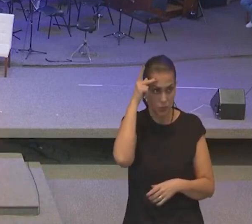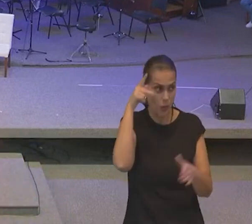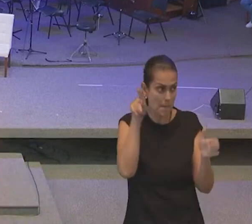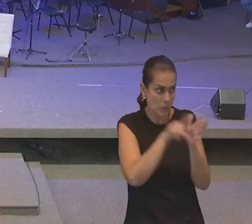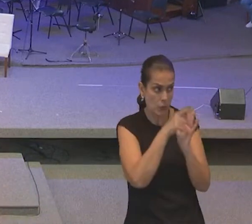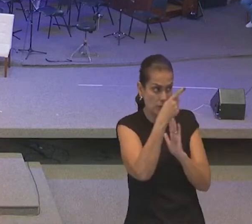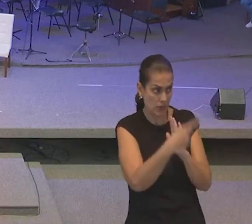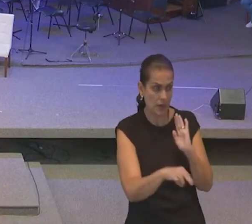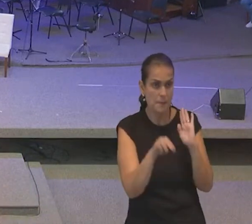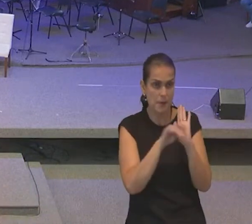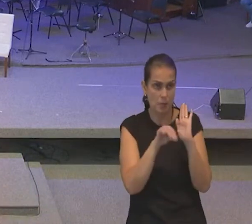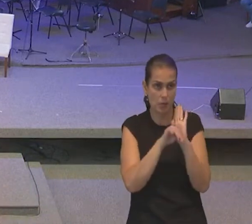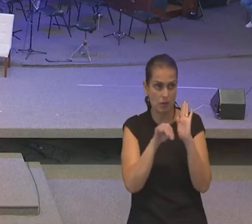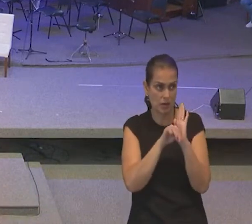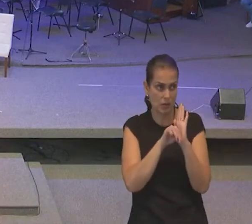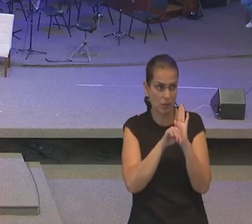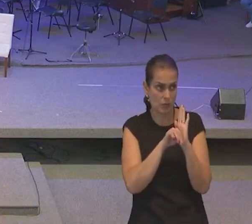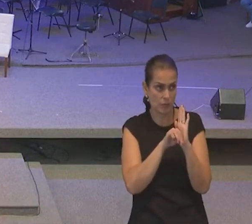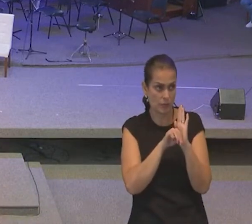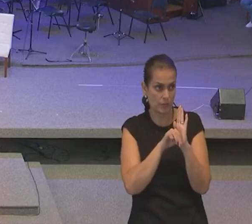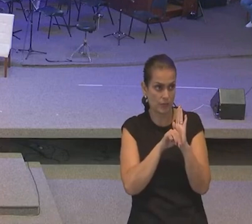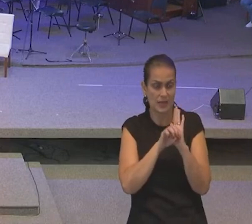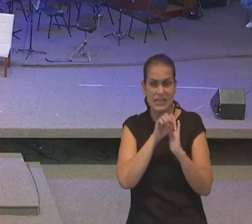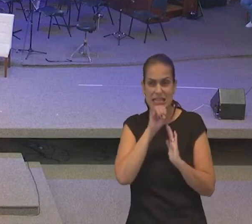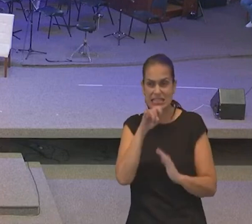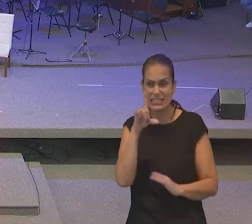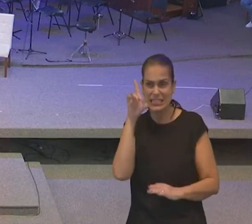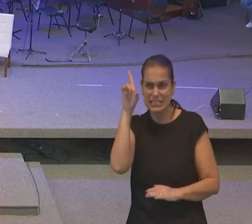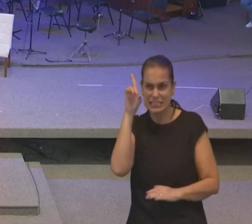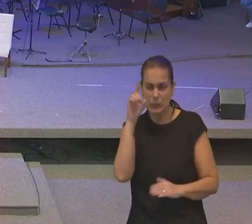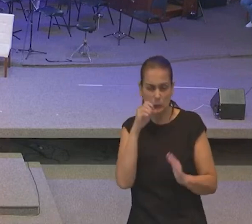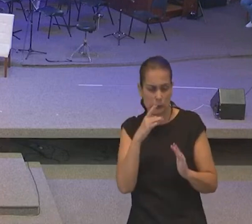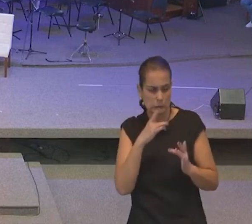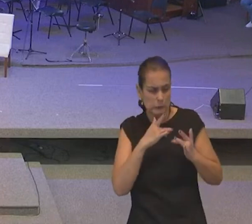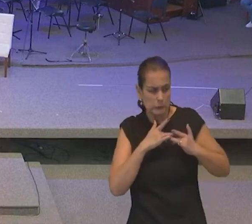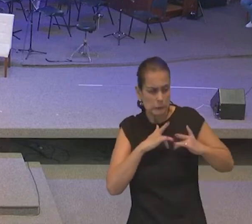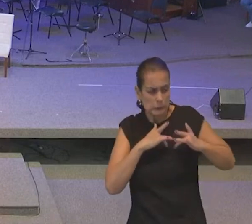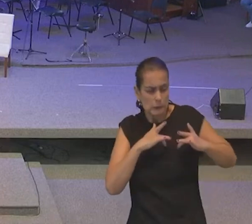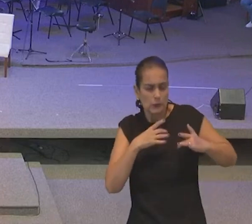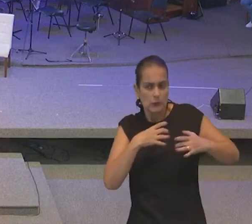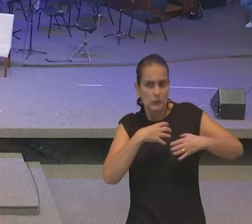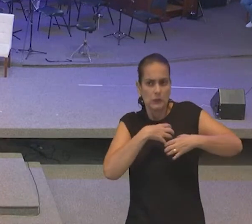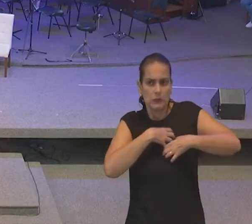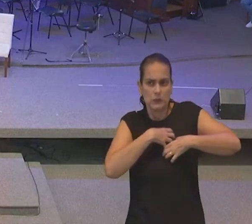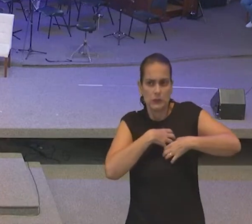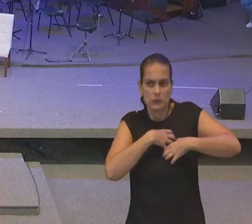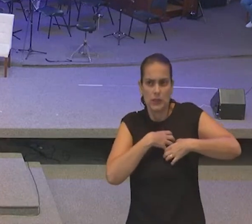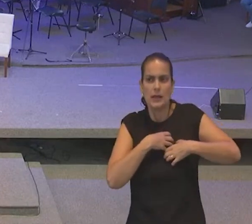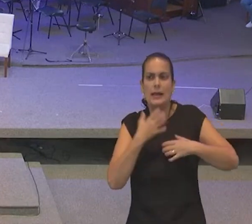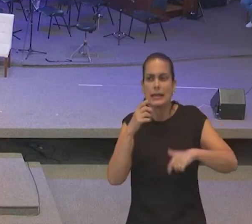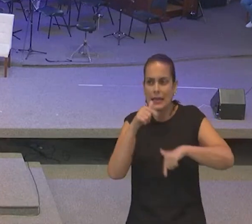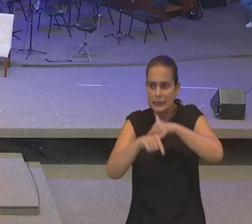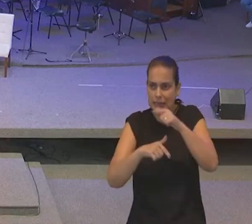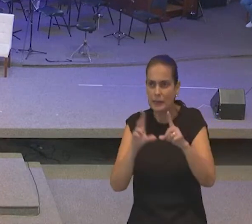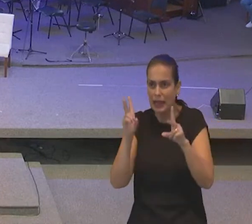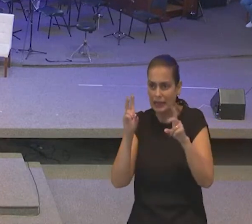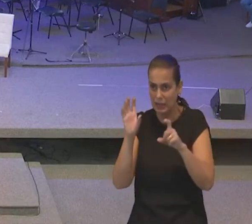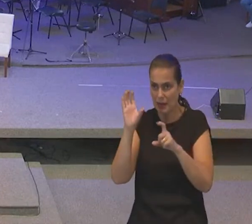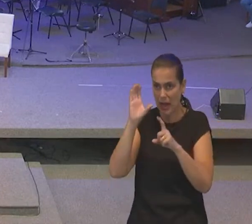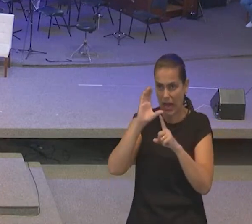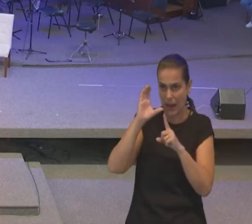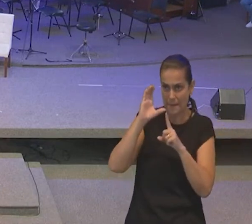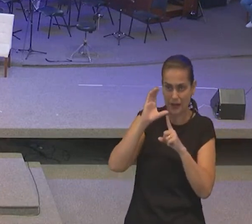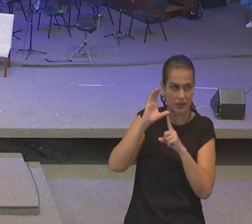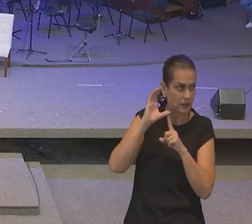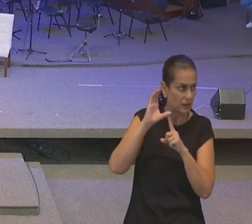igreja, mas se Deus tocou no coração e você quer trabalhar nessa área de capelania prisional, meus irmãos,